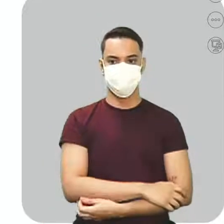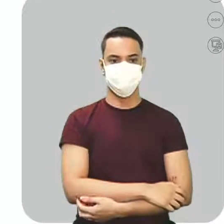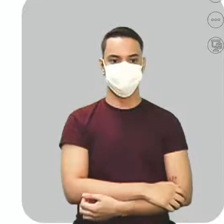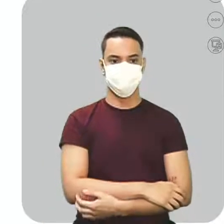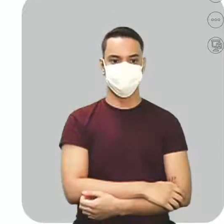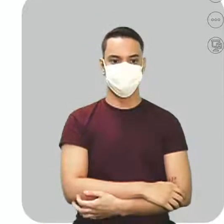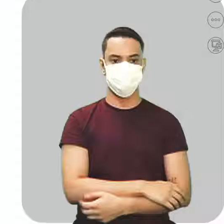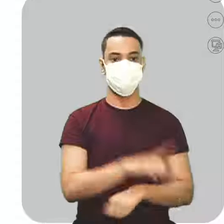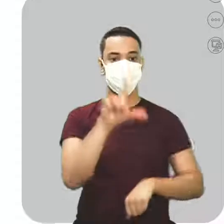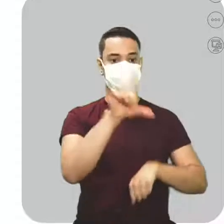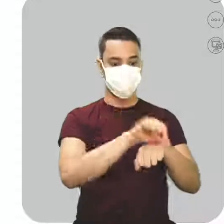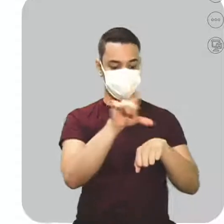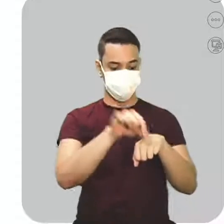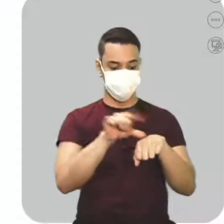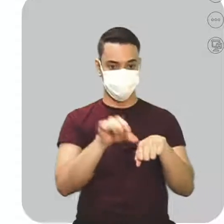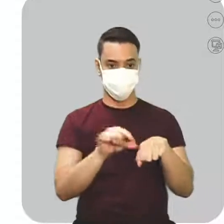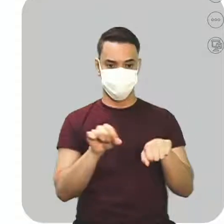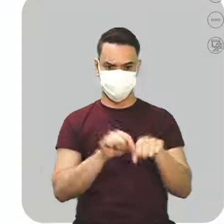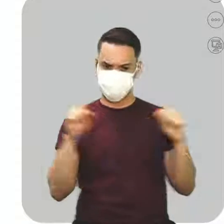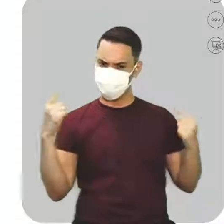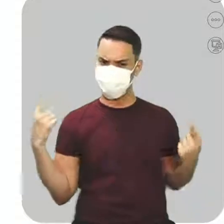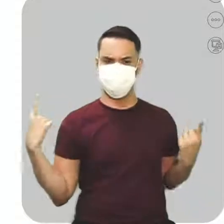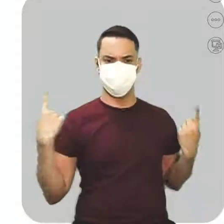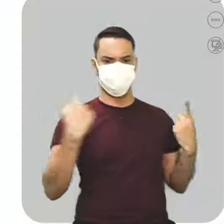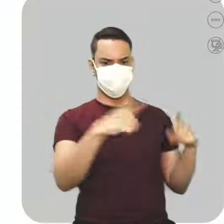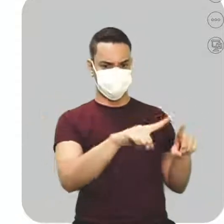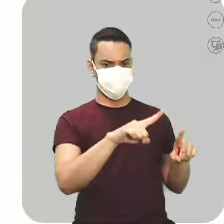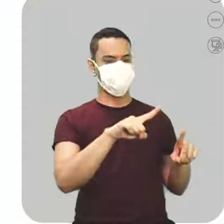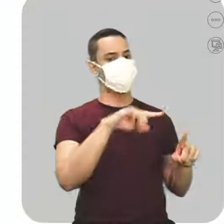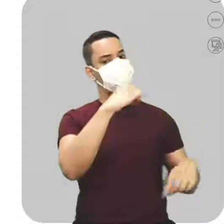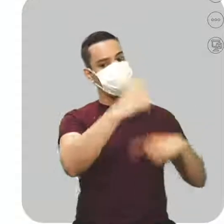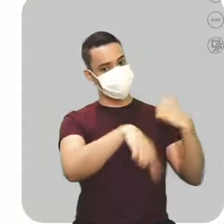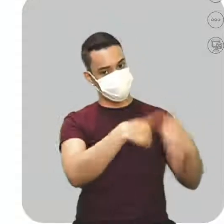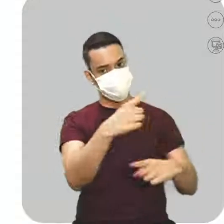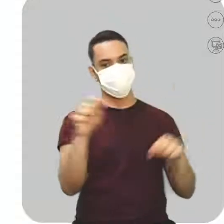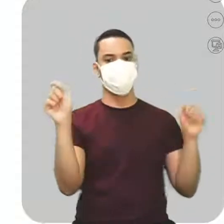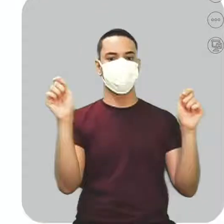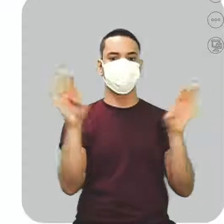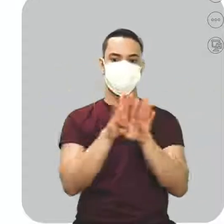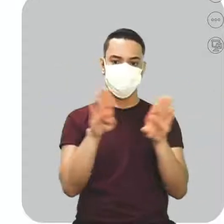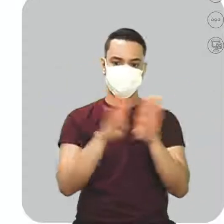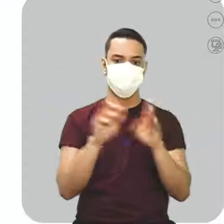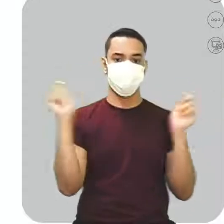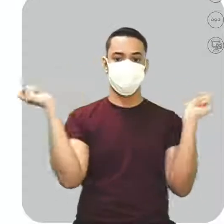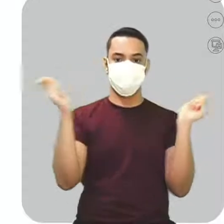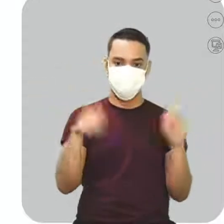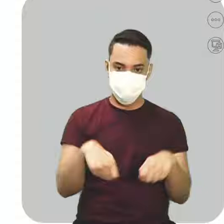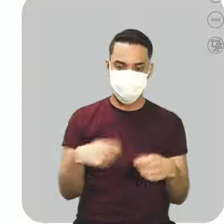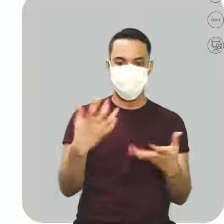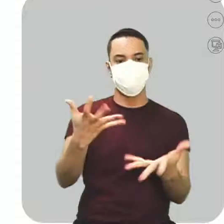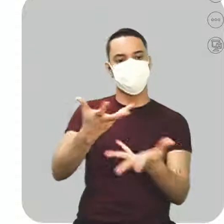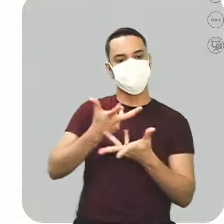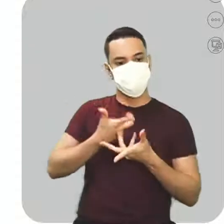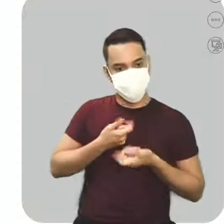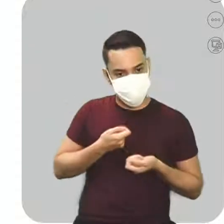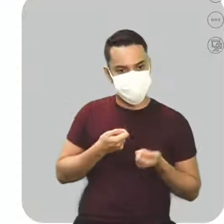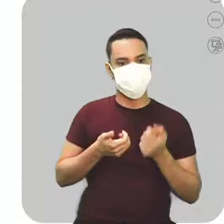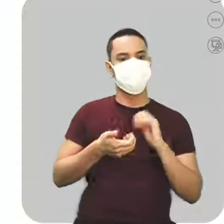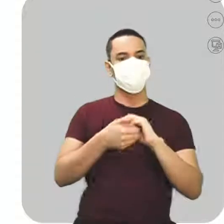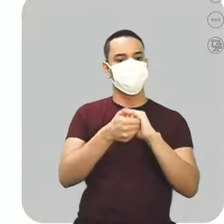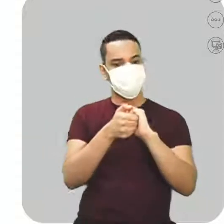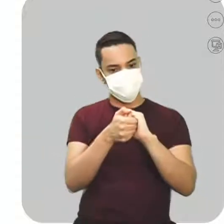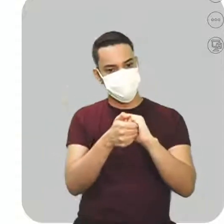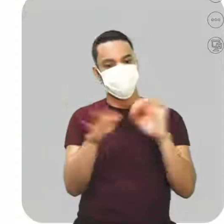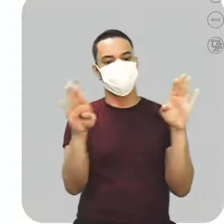eloquência, os argumentos contrários, e depois disso, há de colher, há de apertar, há